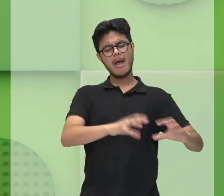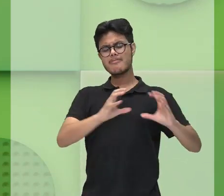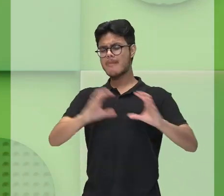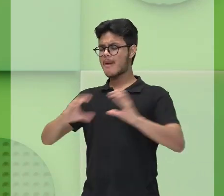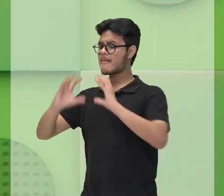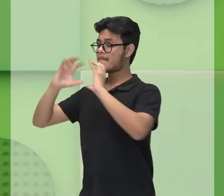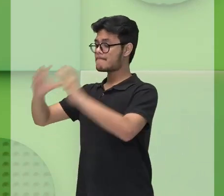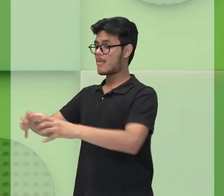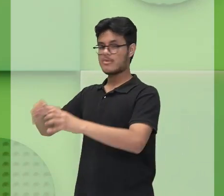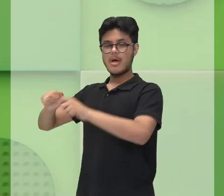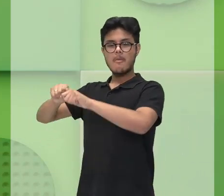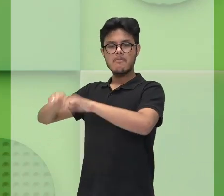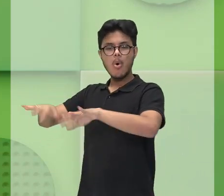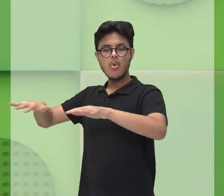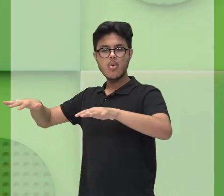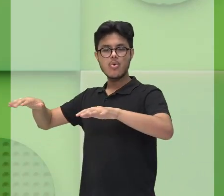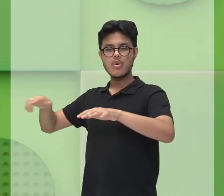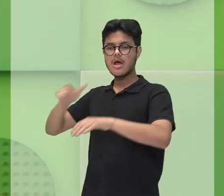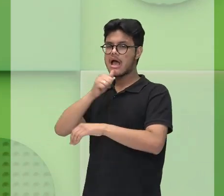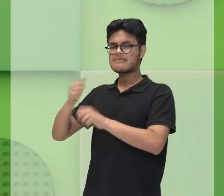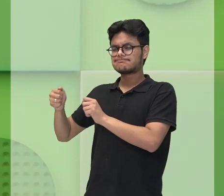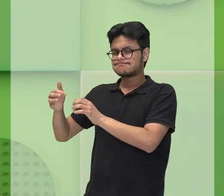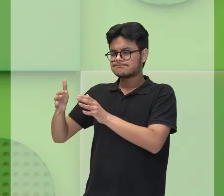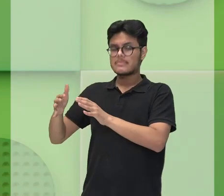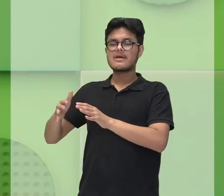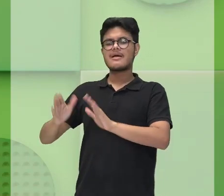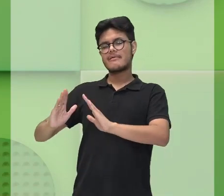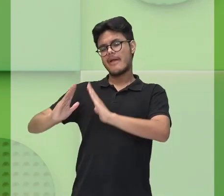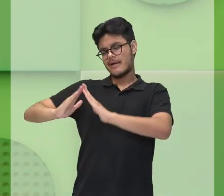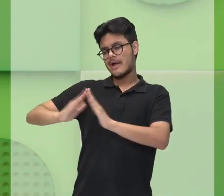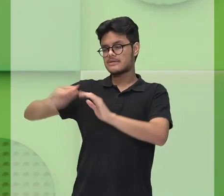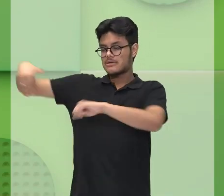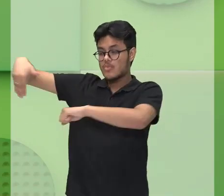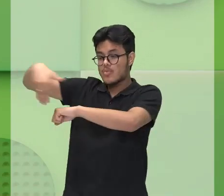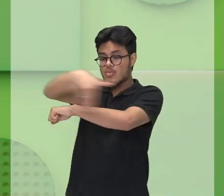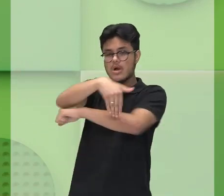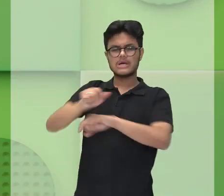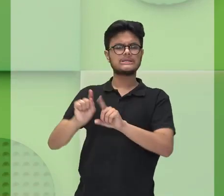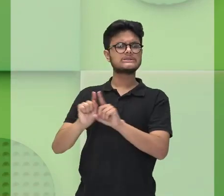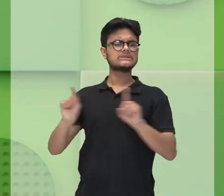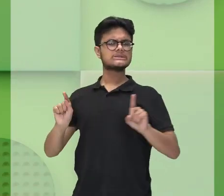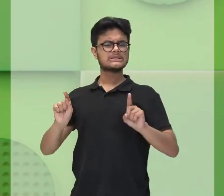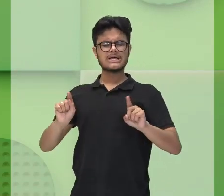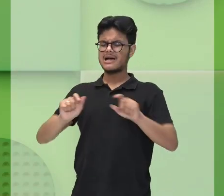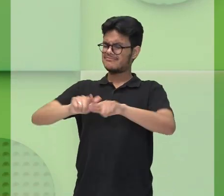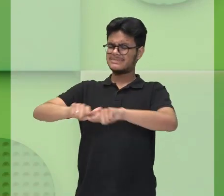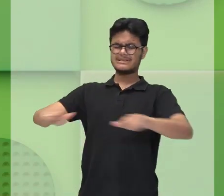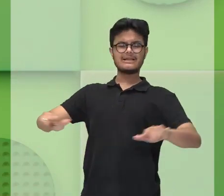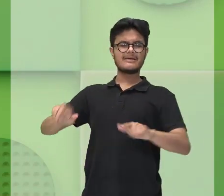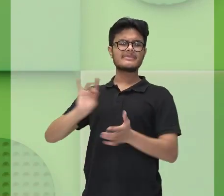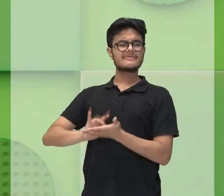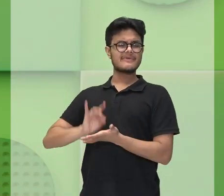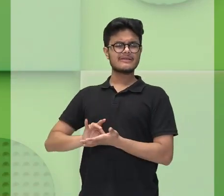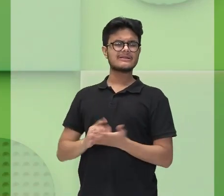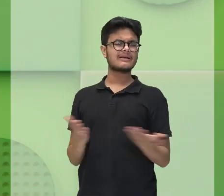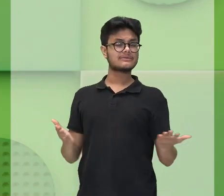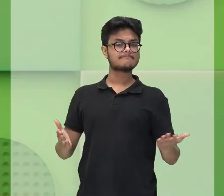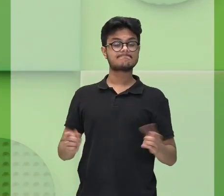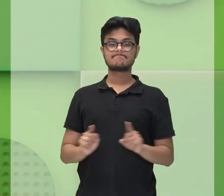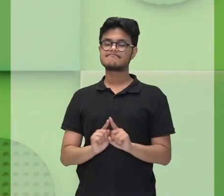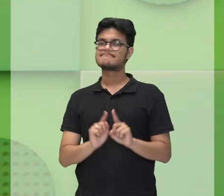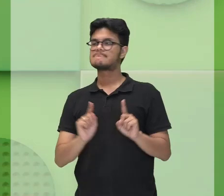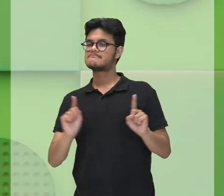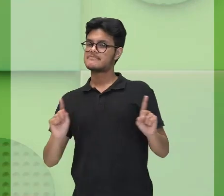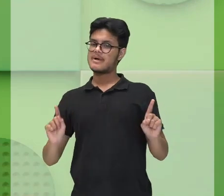naquela água que estava passando em frente de casa. E você acha a água está limpinha, Pode ser que não,